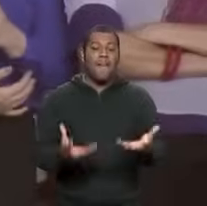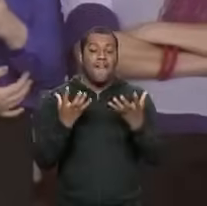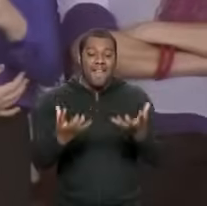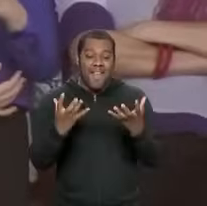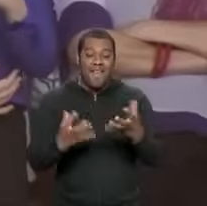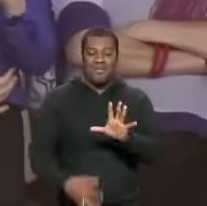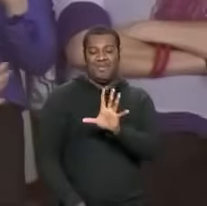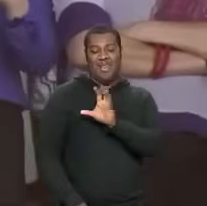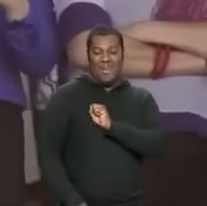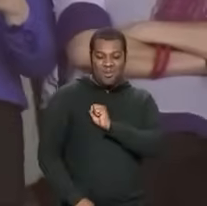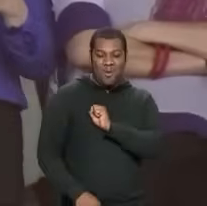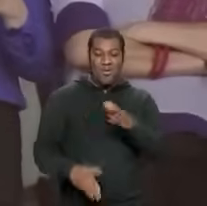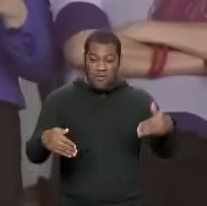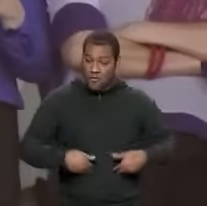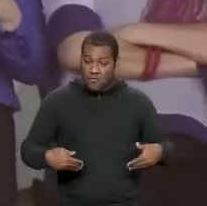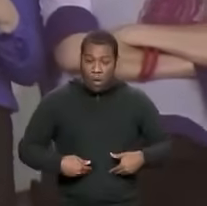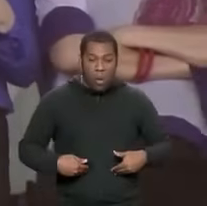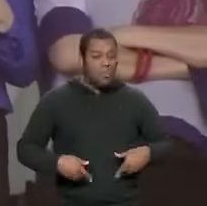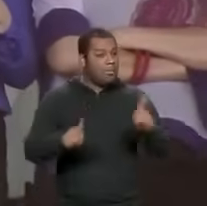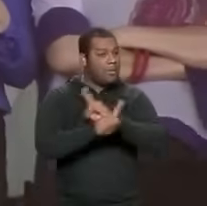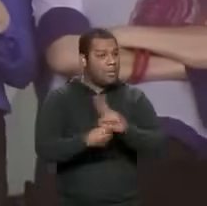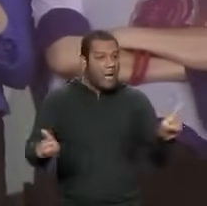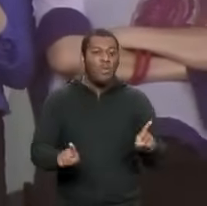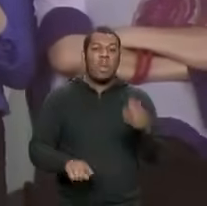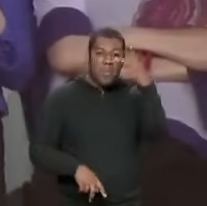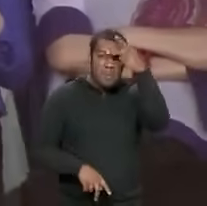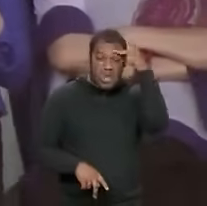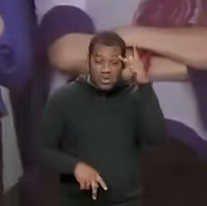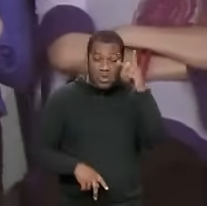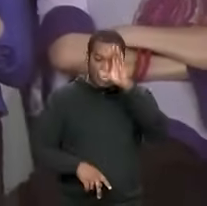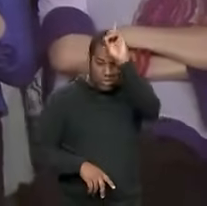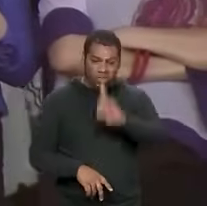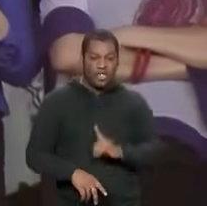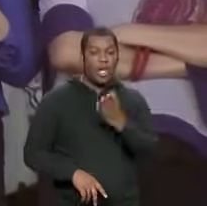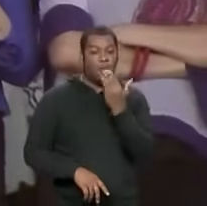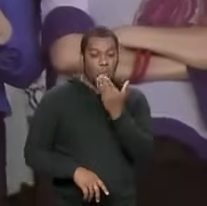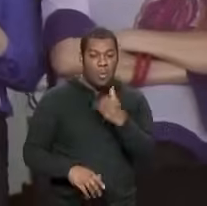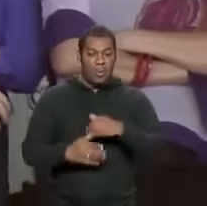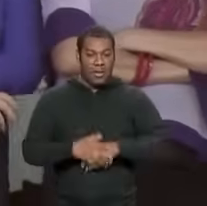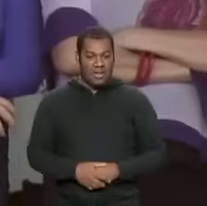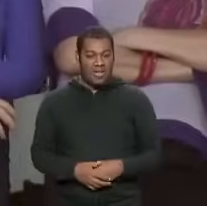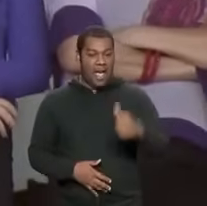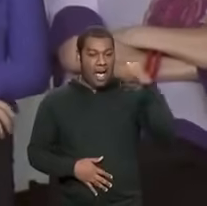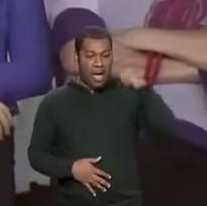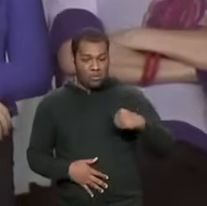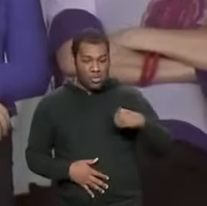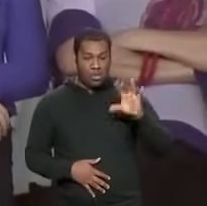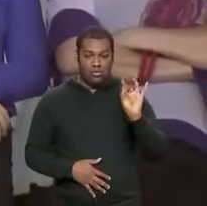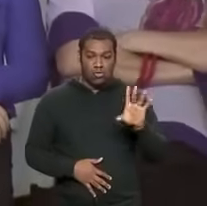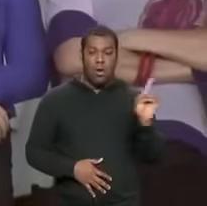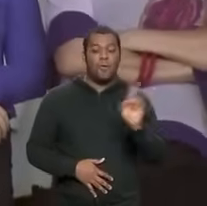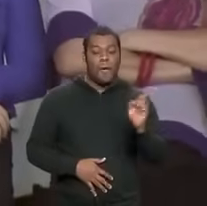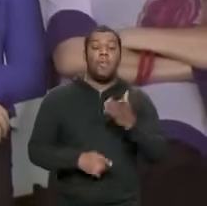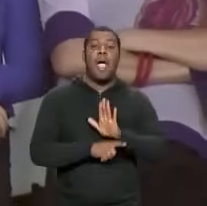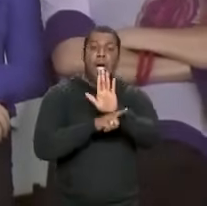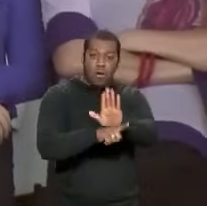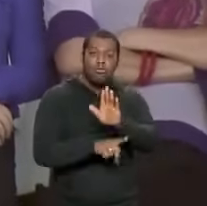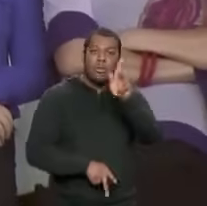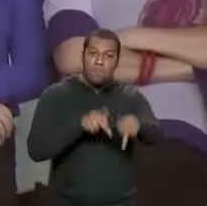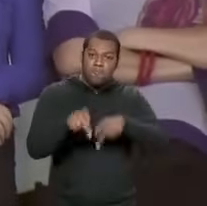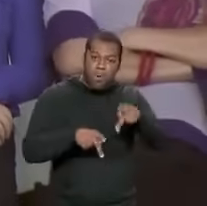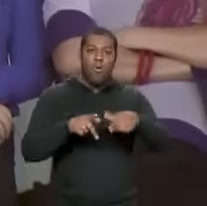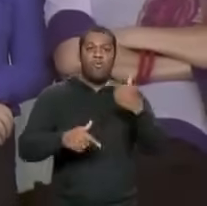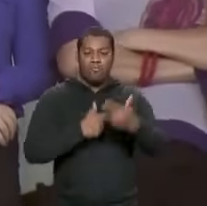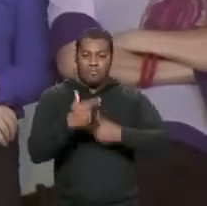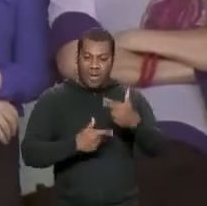eu não queremos fome nós queremos comer nós não queremos ao filho nós queremos trabalhar e é isso